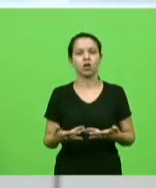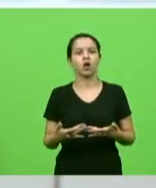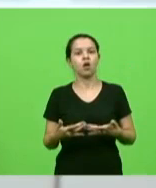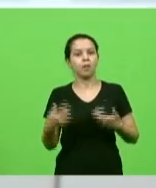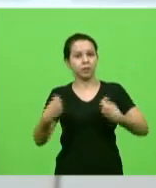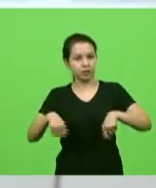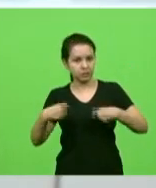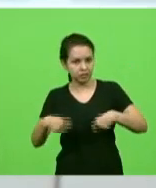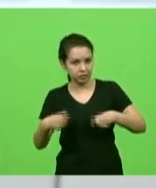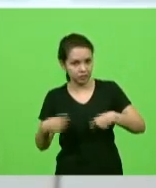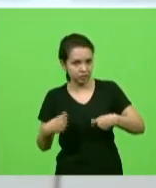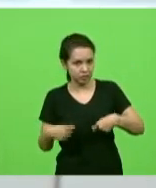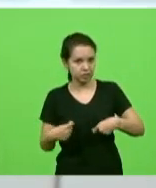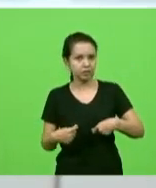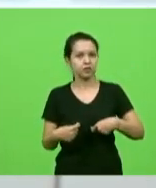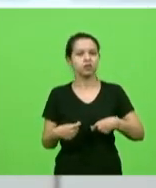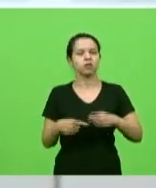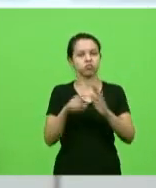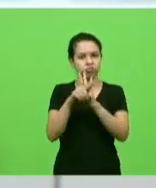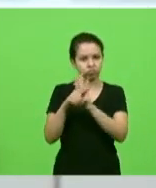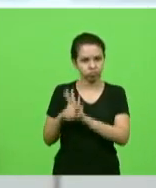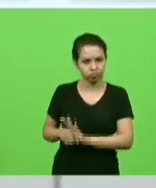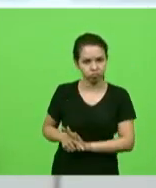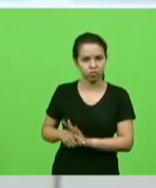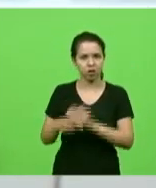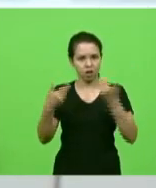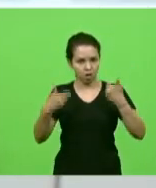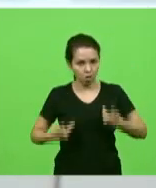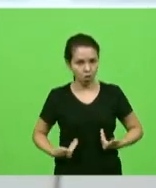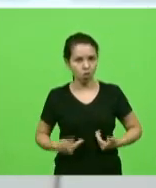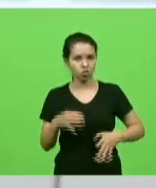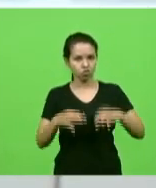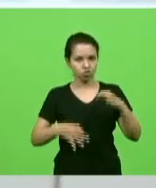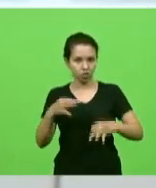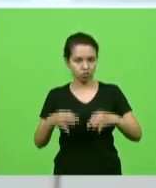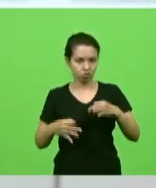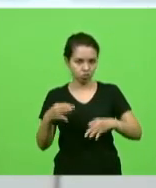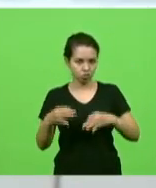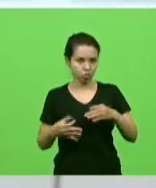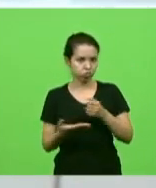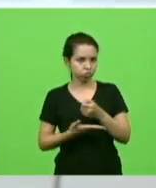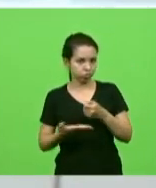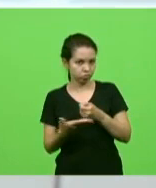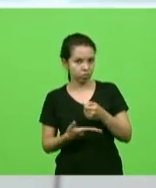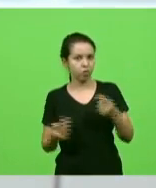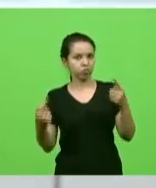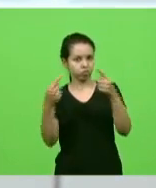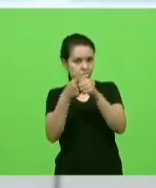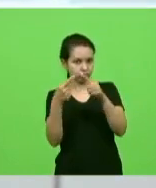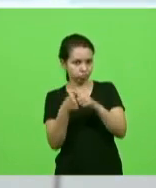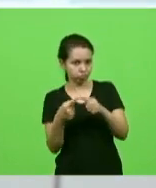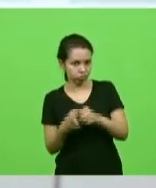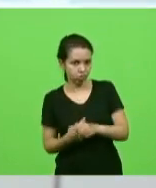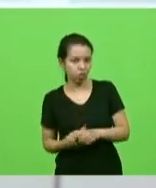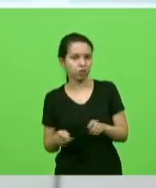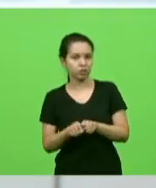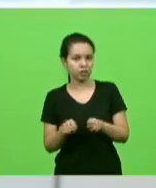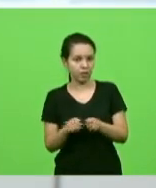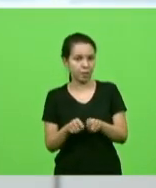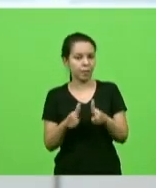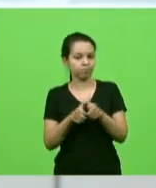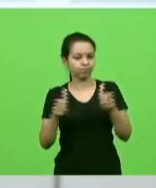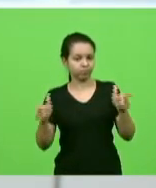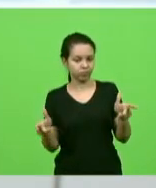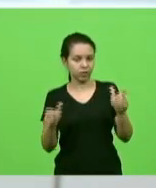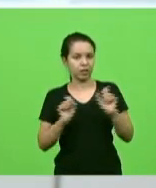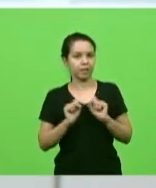necessidade de observância por esse jogador nos princípios constitucionais do contraditório e da ampla defesa quando